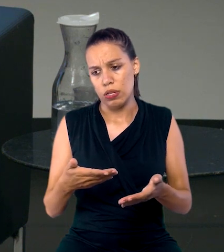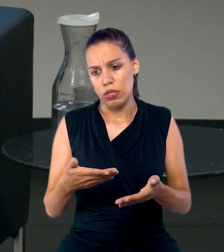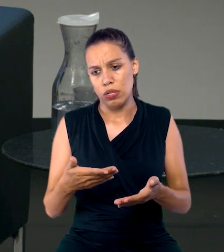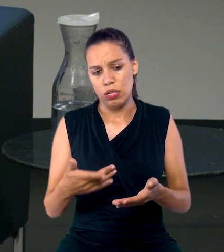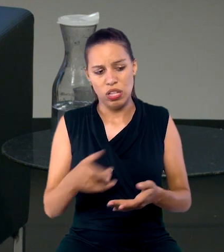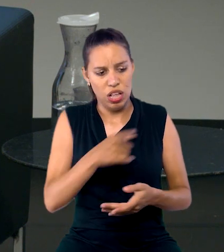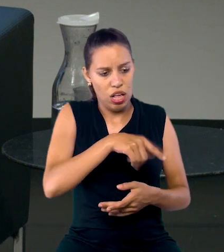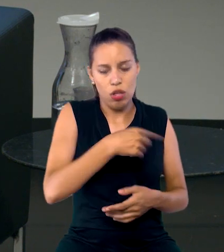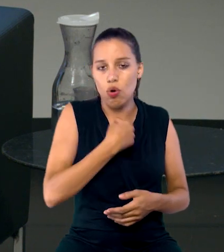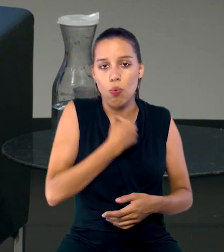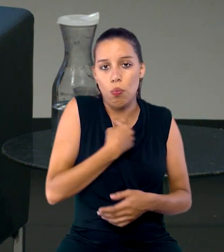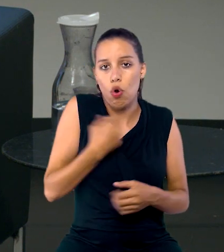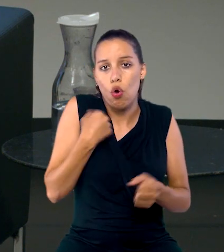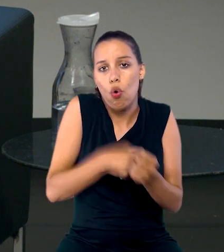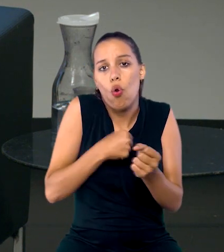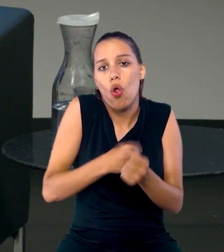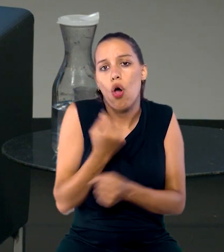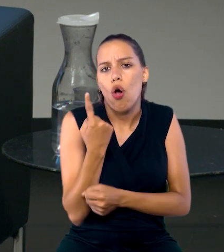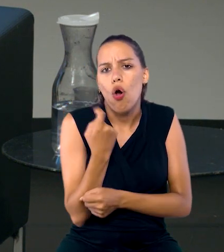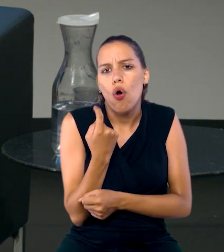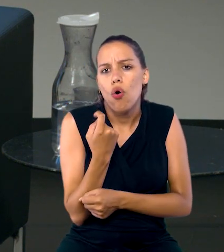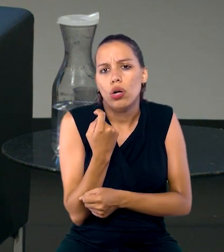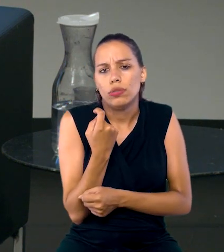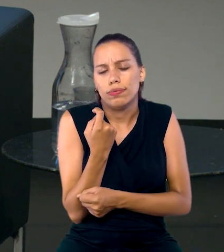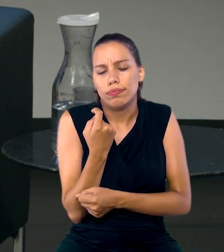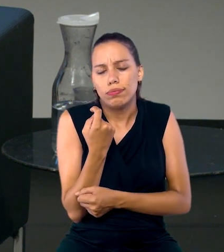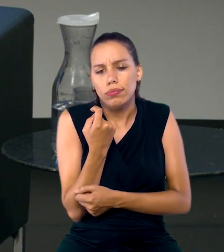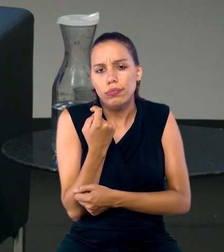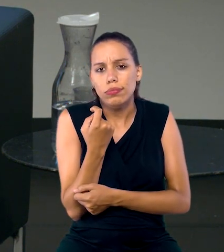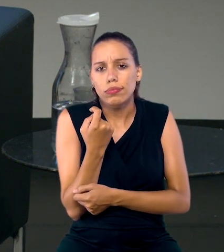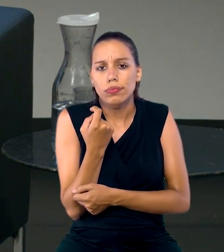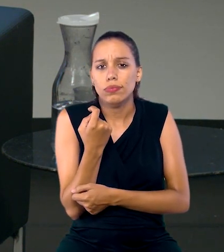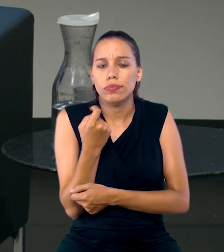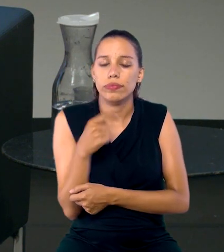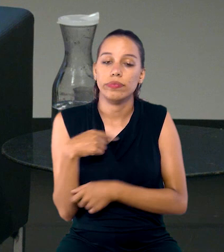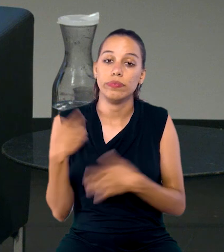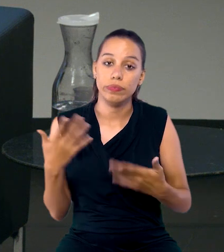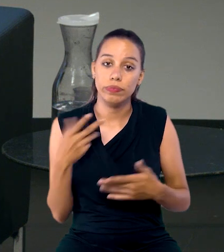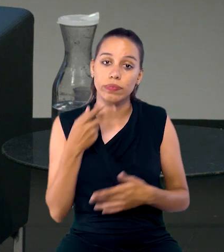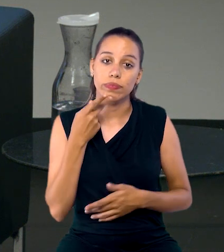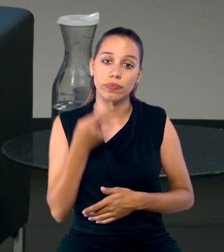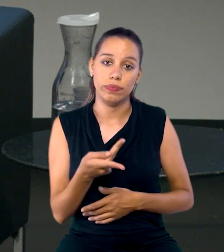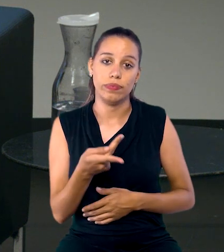todos nós, lutarem sozinhas. Então, quando se fala